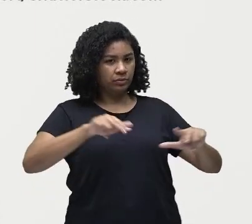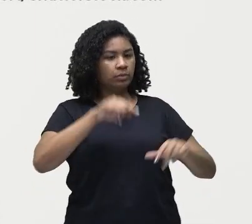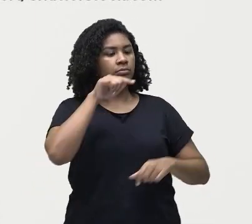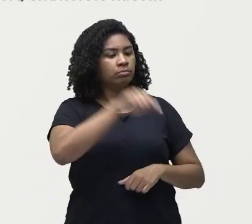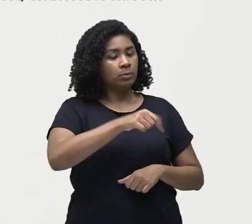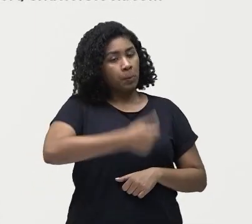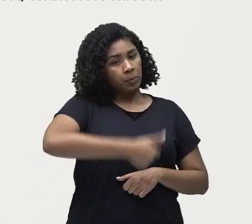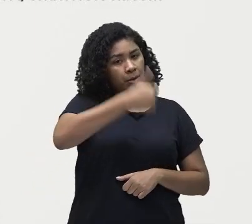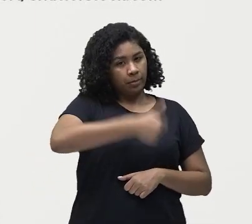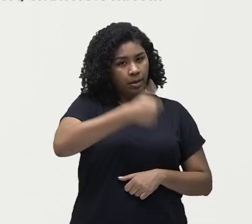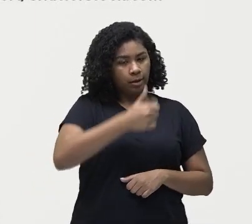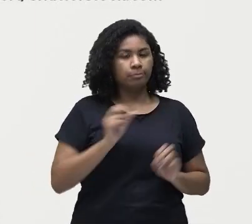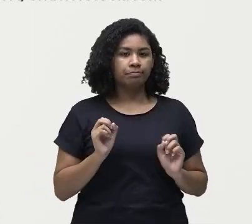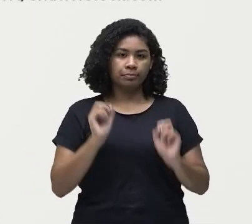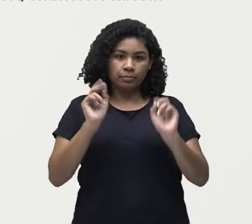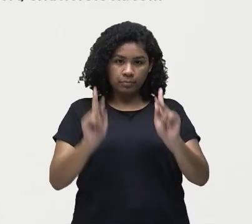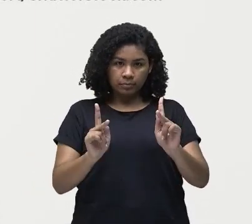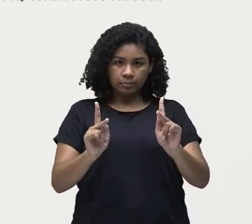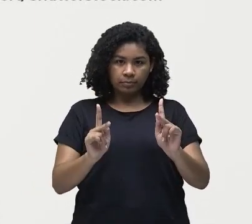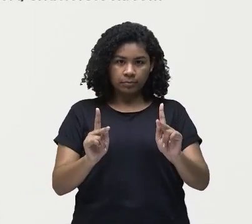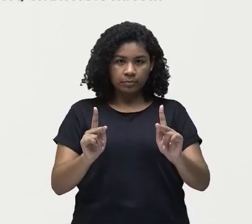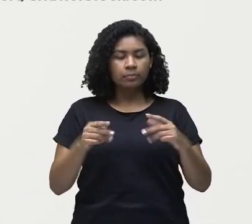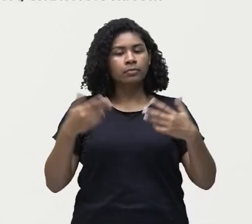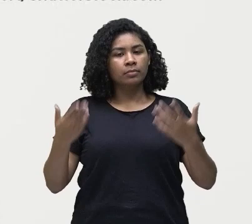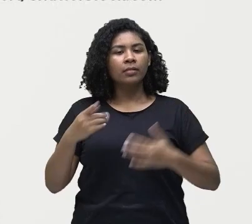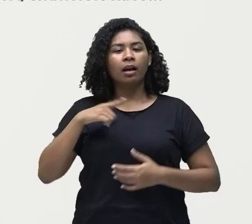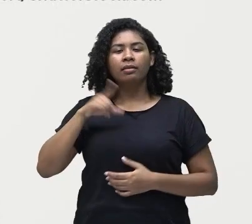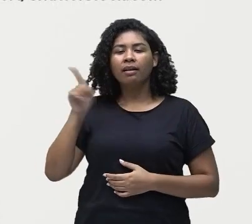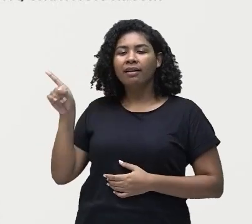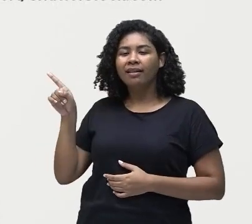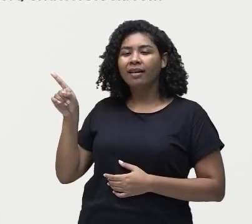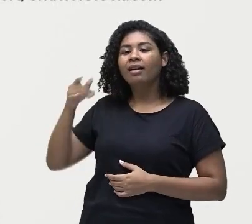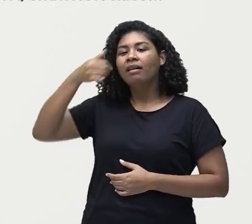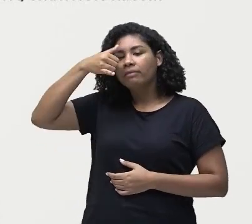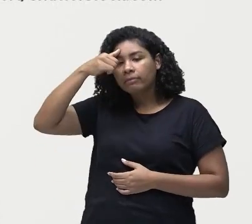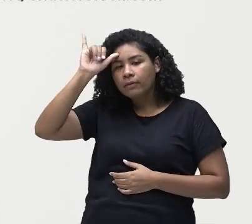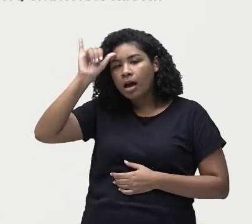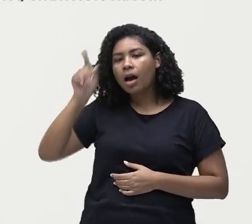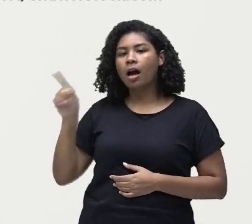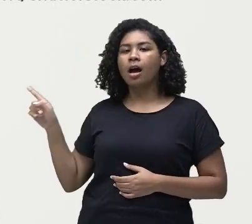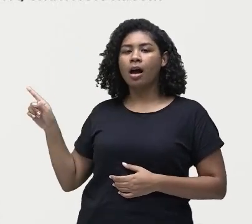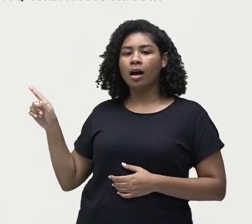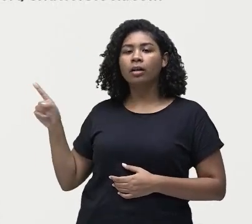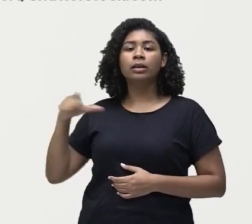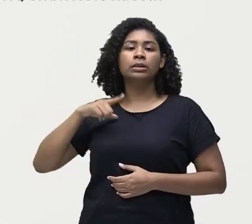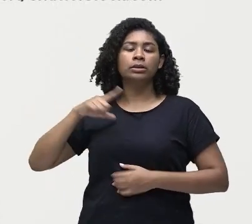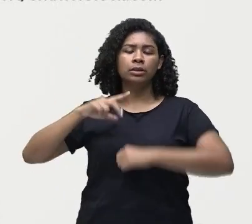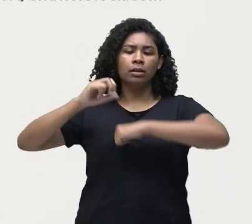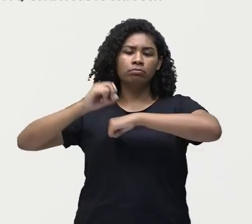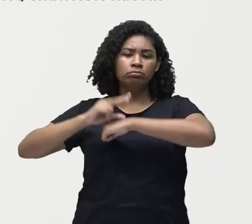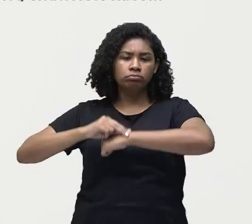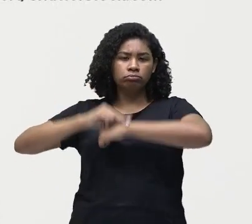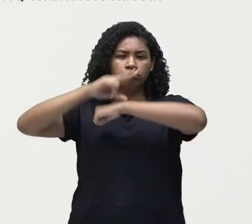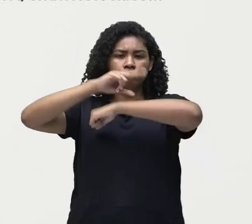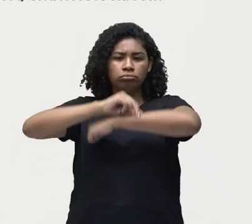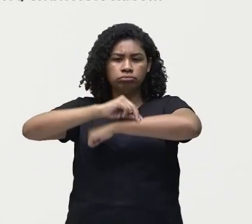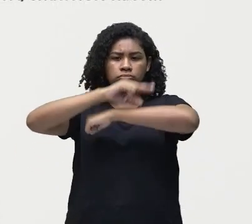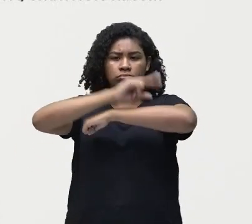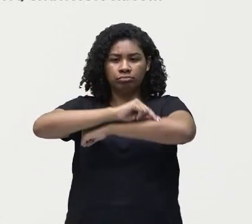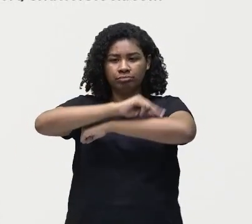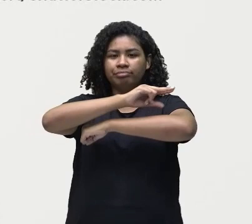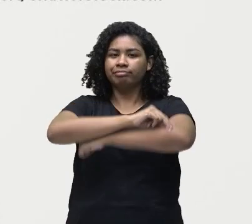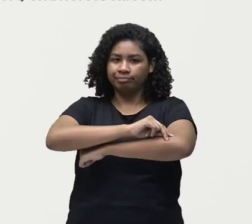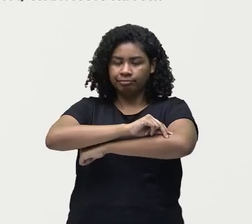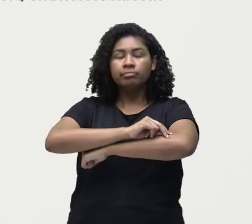consumidores primários. E aí a gente tem uma vaquinha, né, o gado e o gafanhoto, que se alimentam